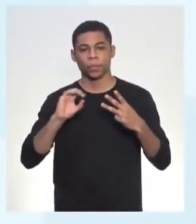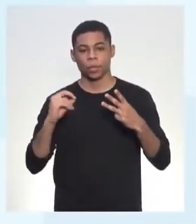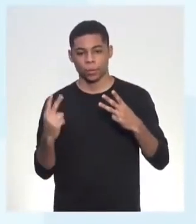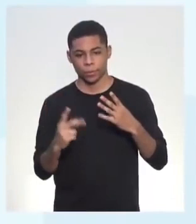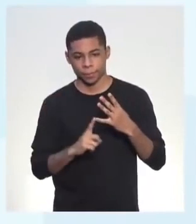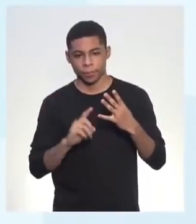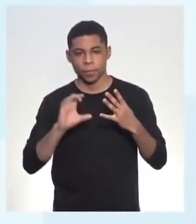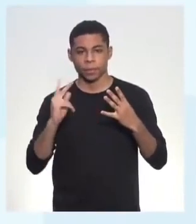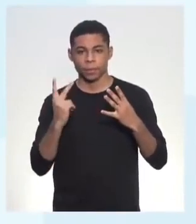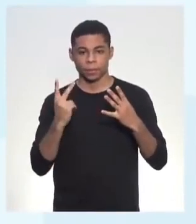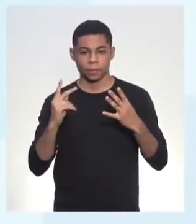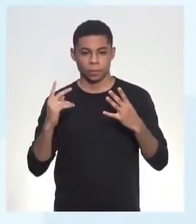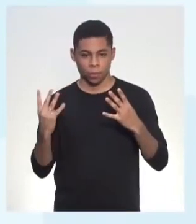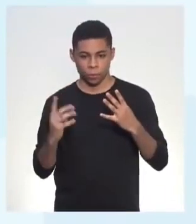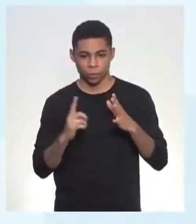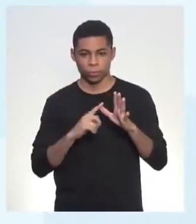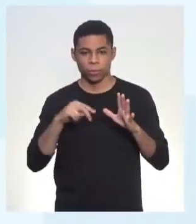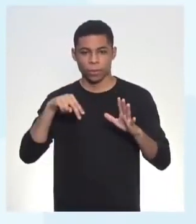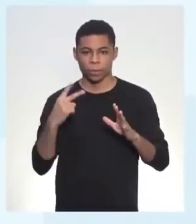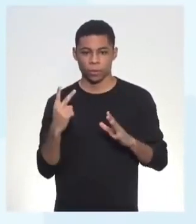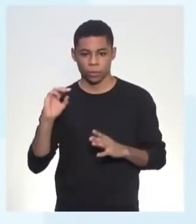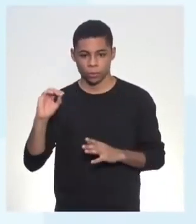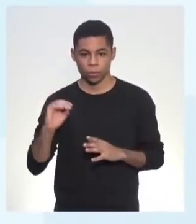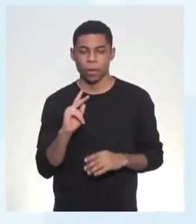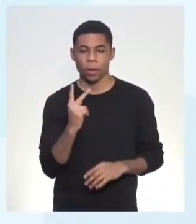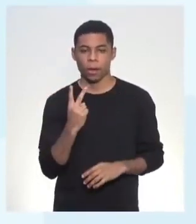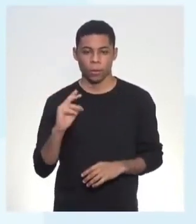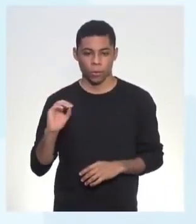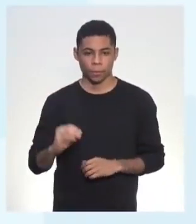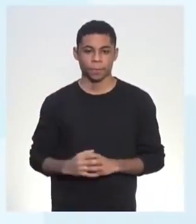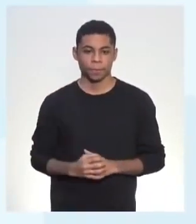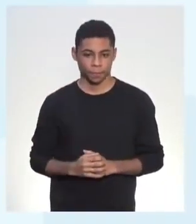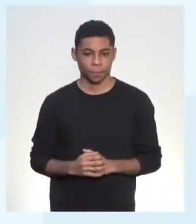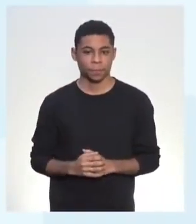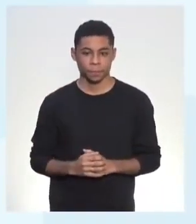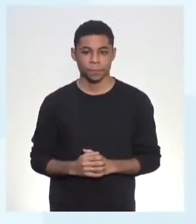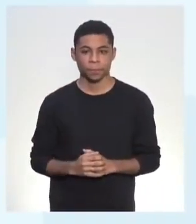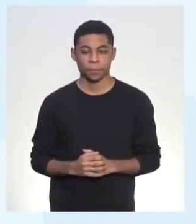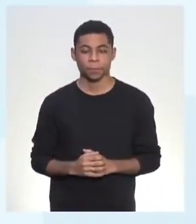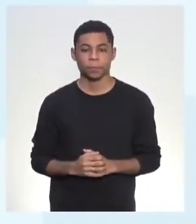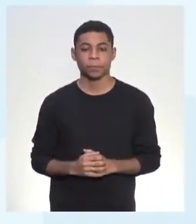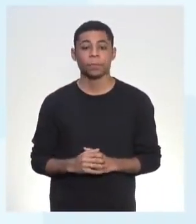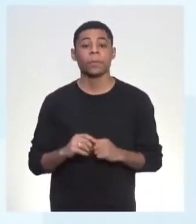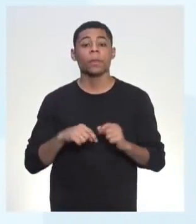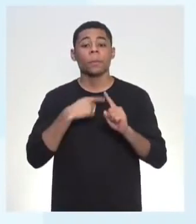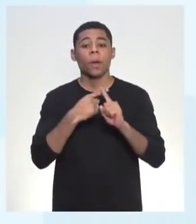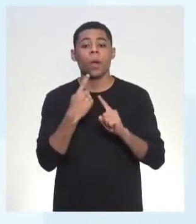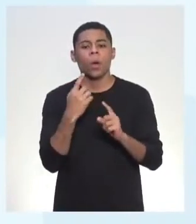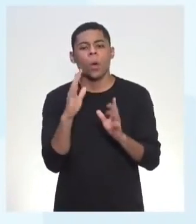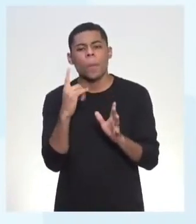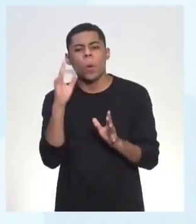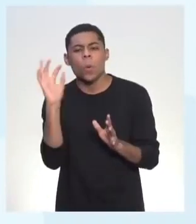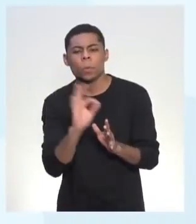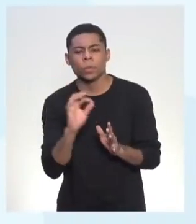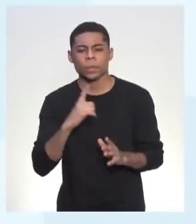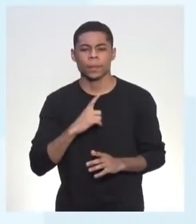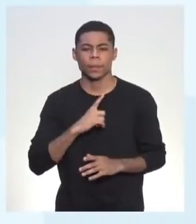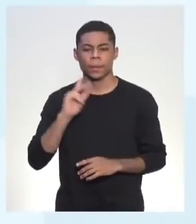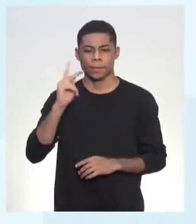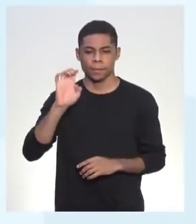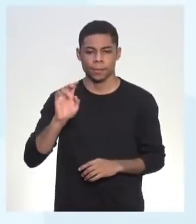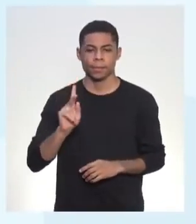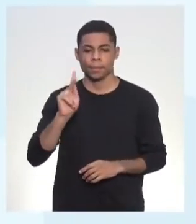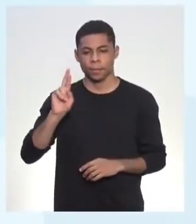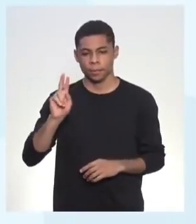carbônico, gás metano, óxido nitroso, vapor de água. e 1% mais ou menos de hélio,